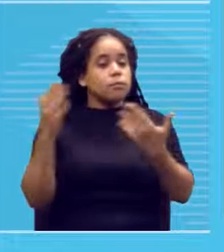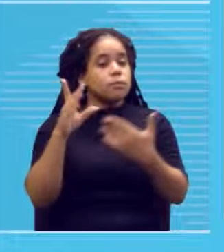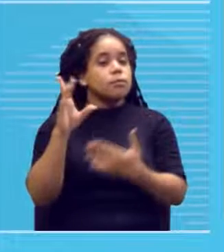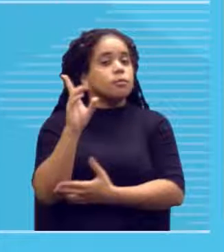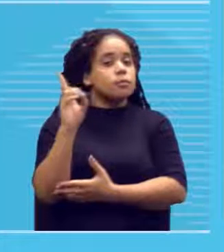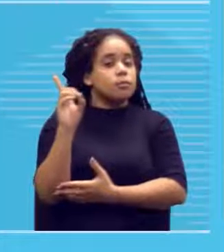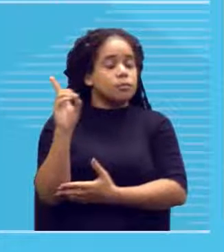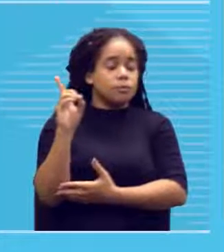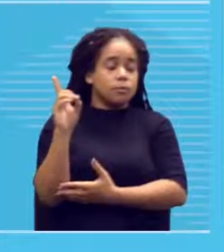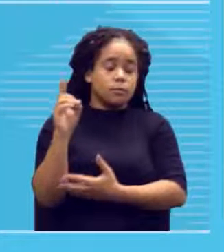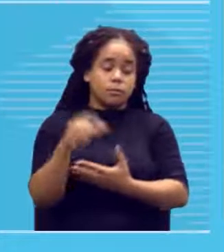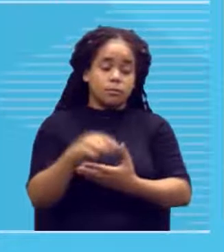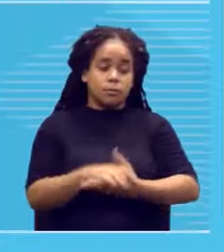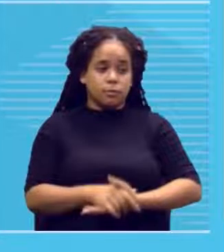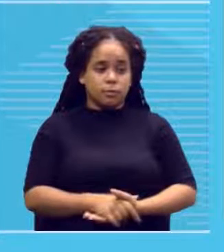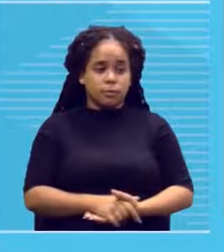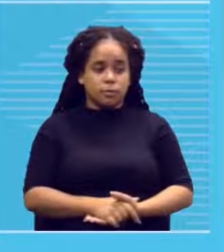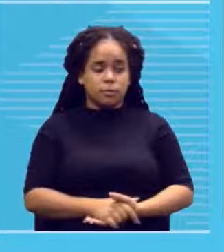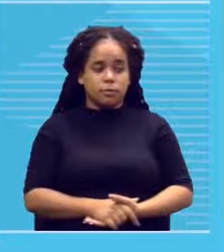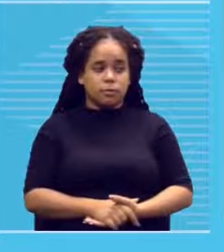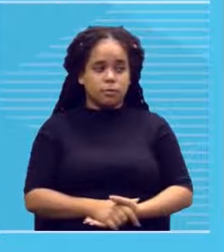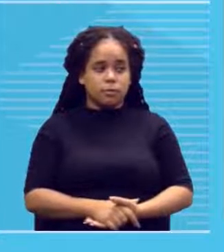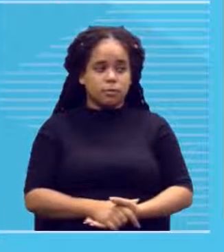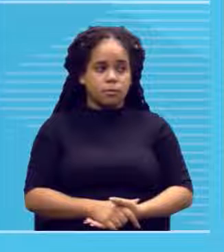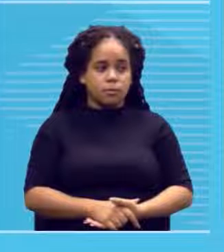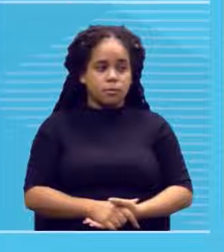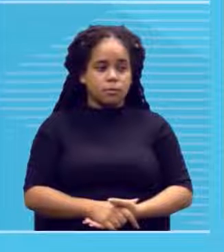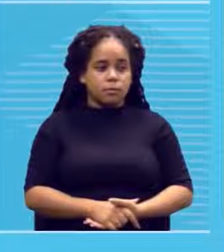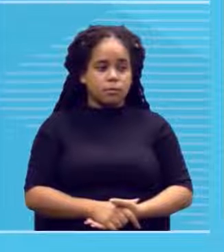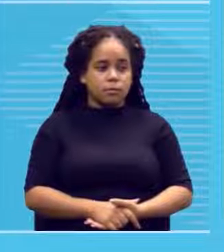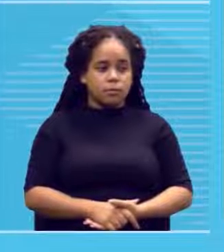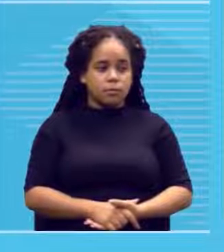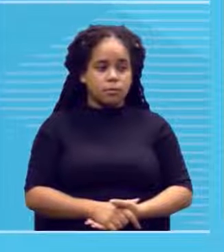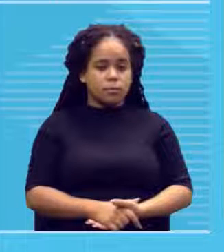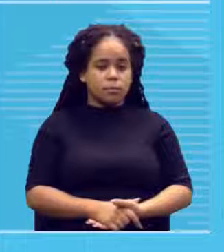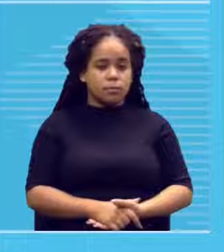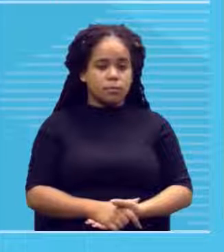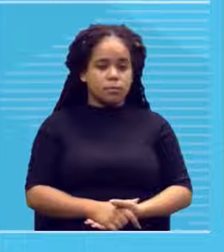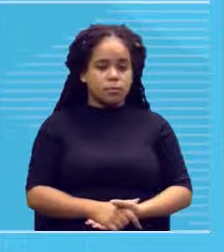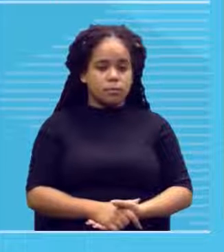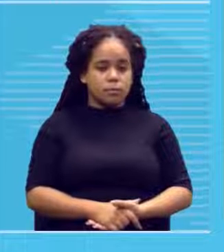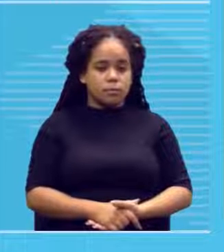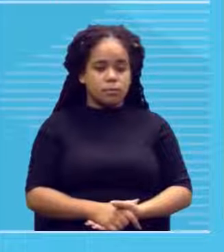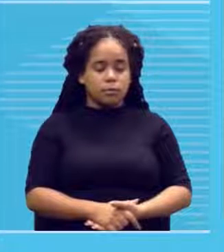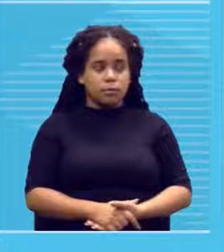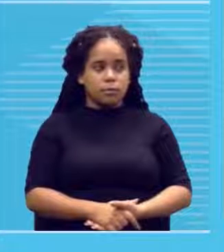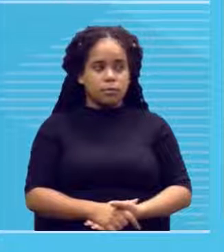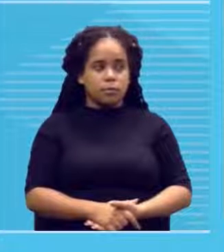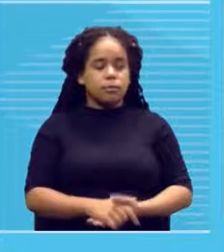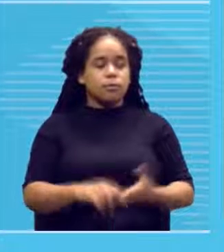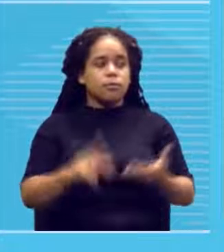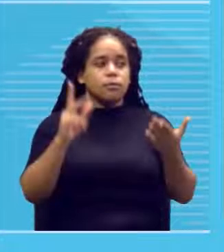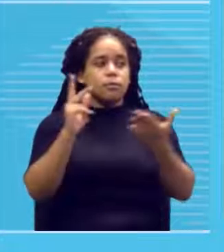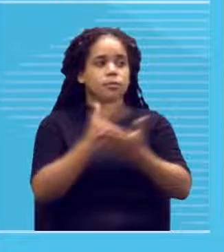eu estou indo para a direita correto beleza que que vai acontecer então